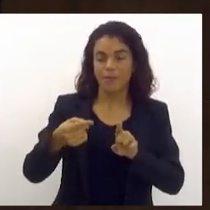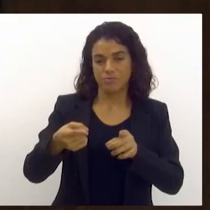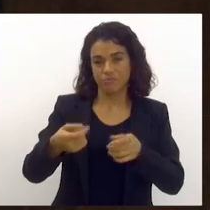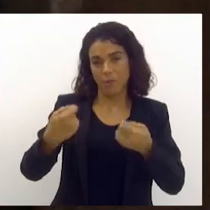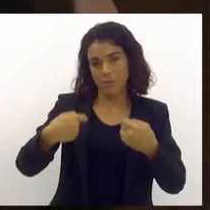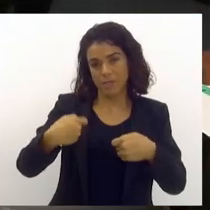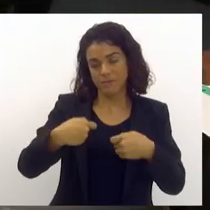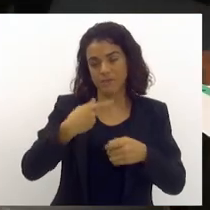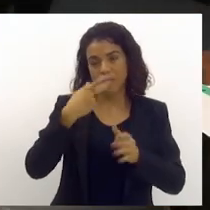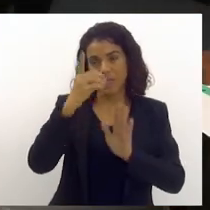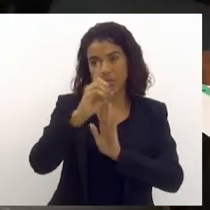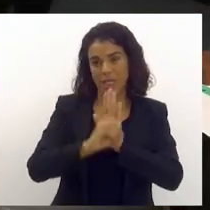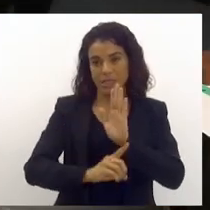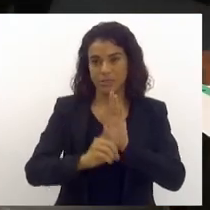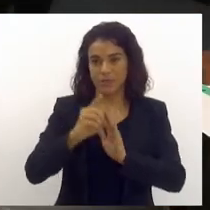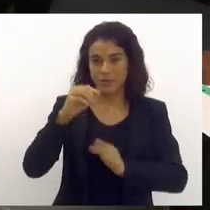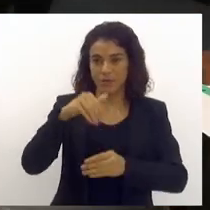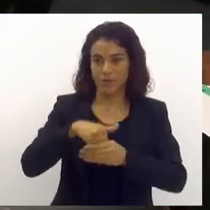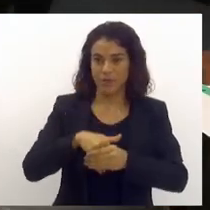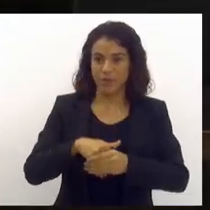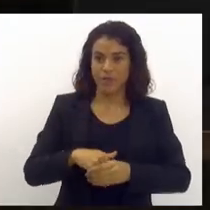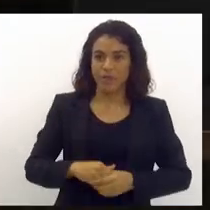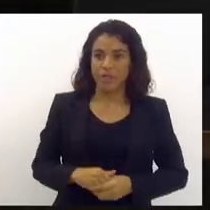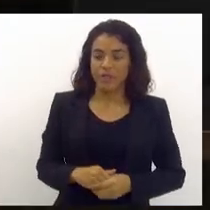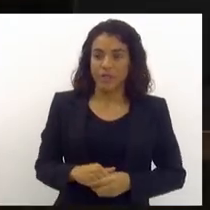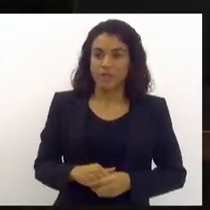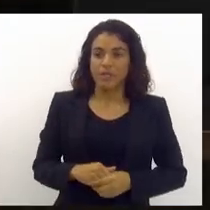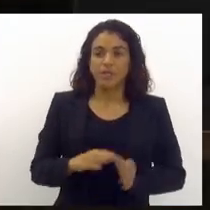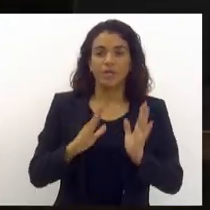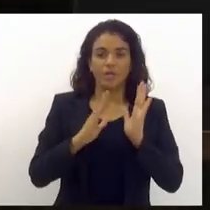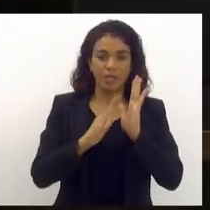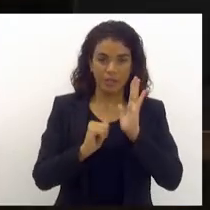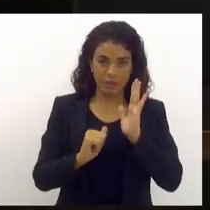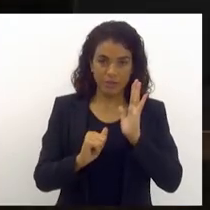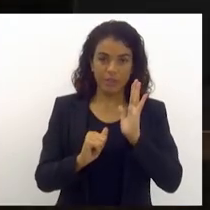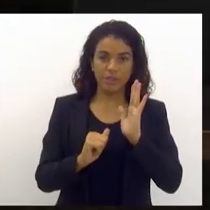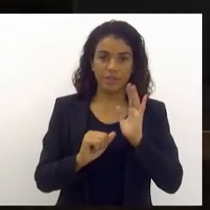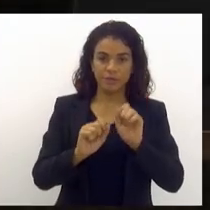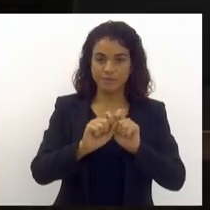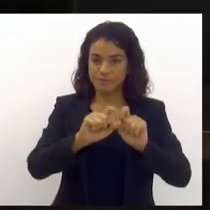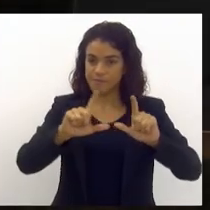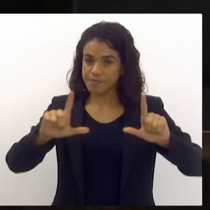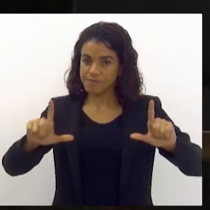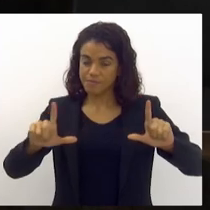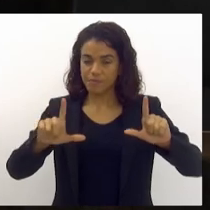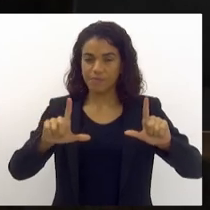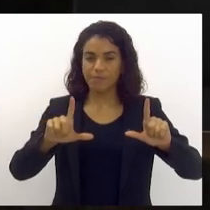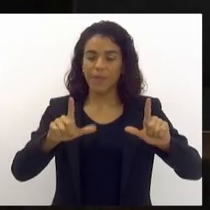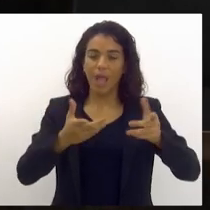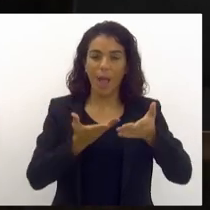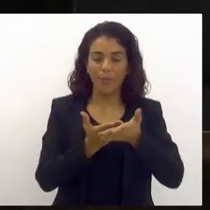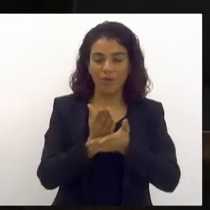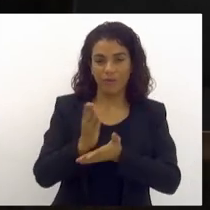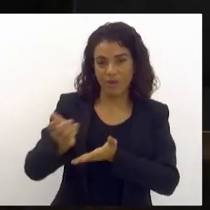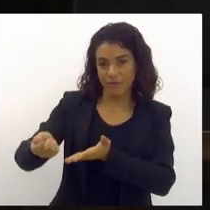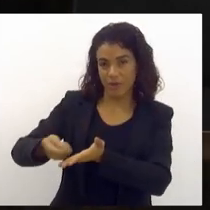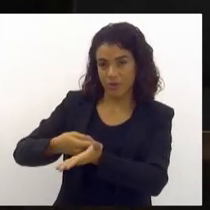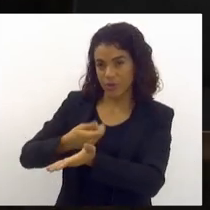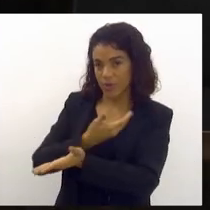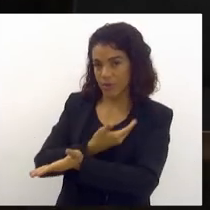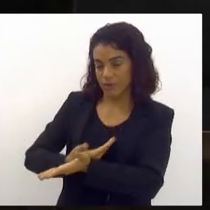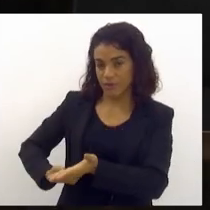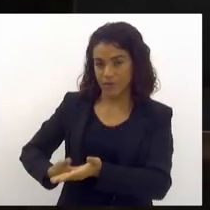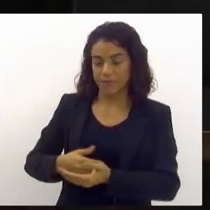Sem problema. Muito obrigado, deputado Luiz Paulo. Então, estão retirados os destaques. Aprovado, vai autógrafo.